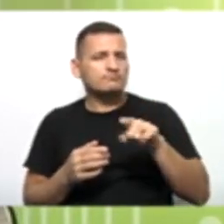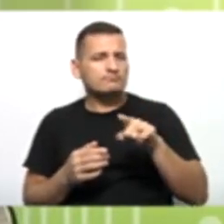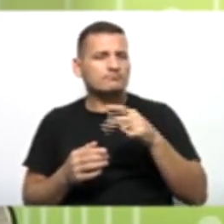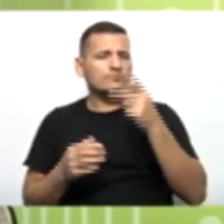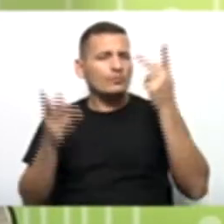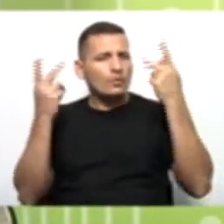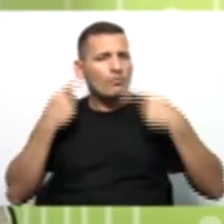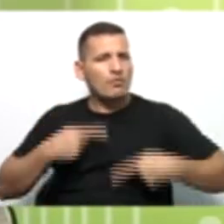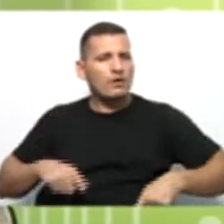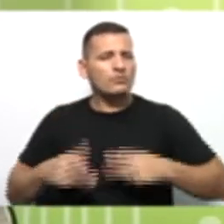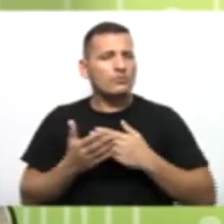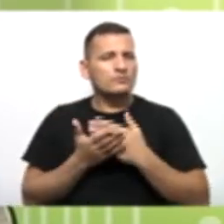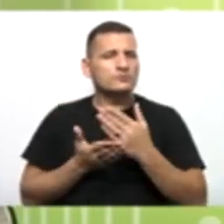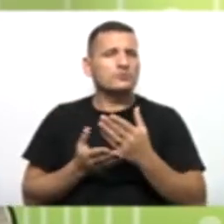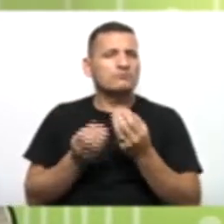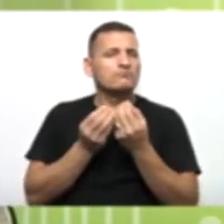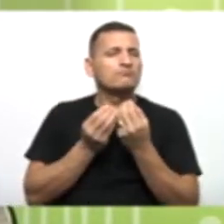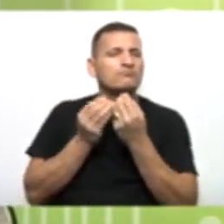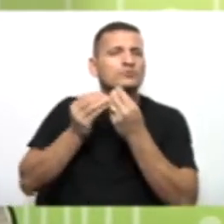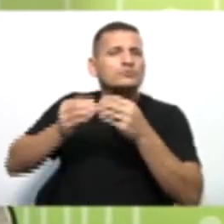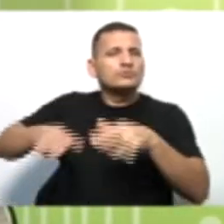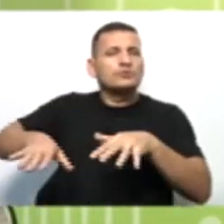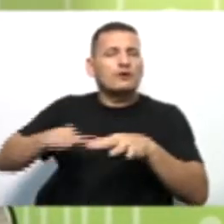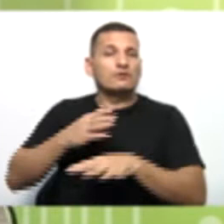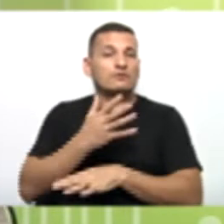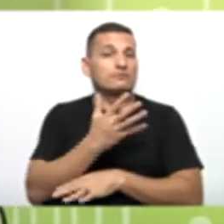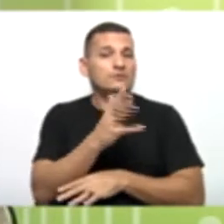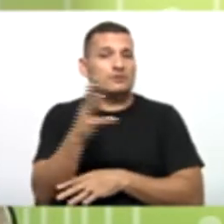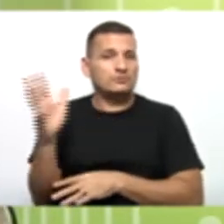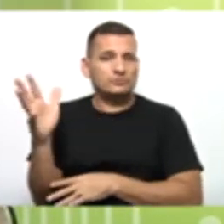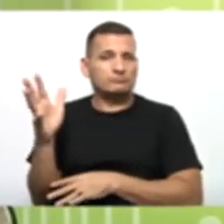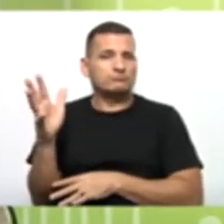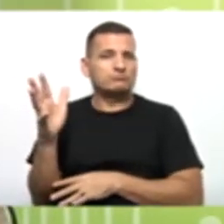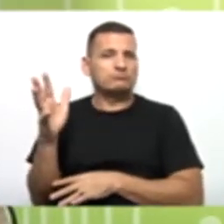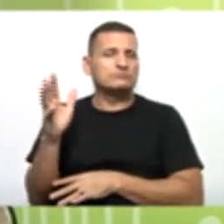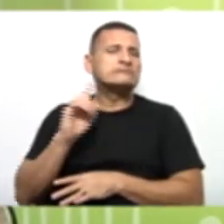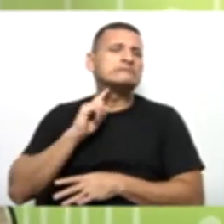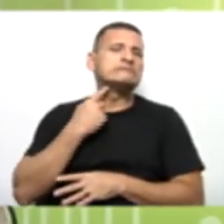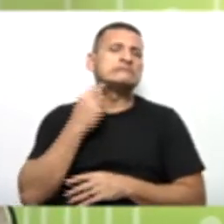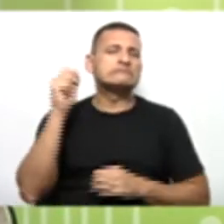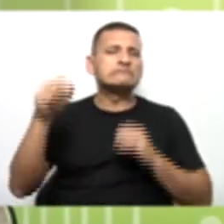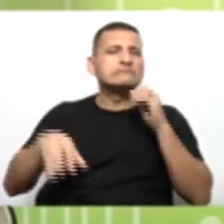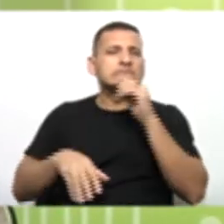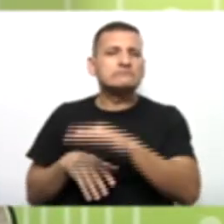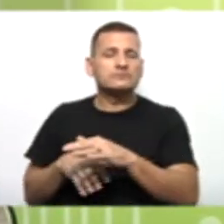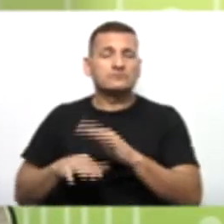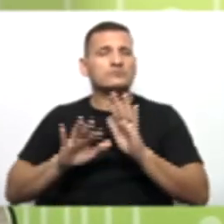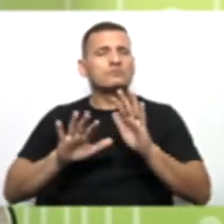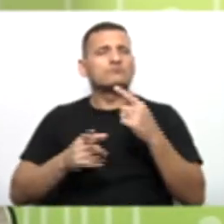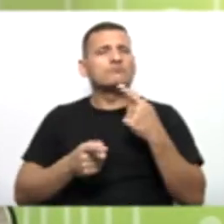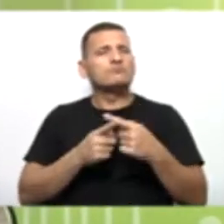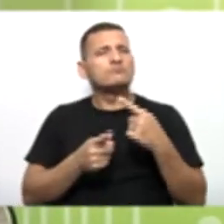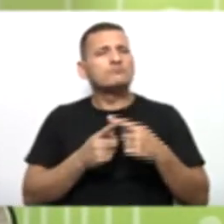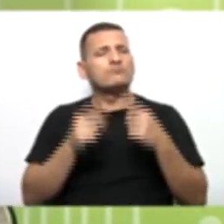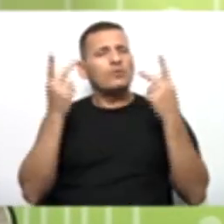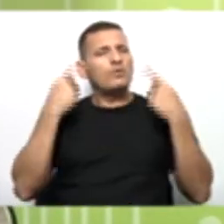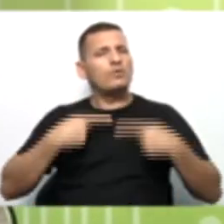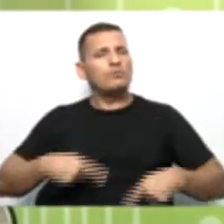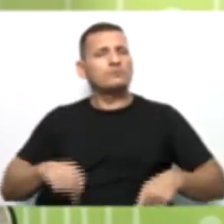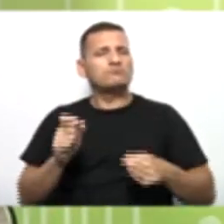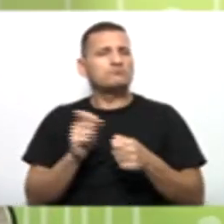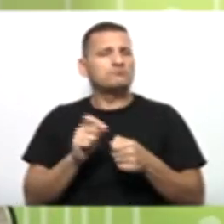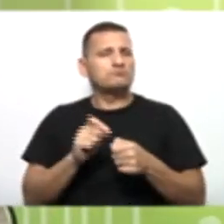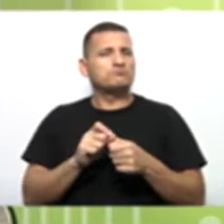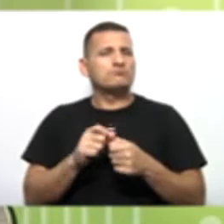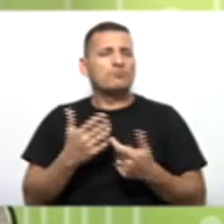a prejudicar o meio ambiente? Quando é que começou a poluir o meio ambiente? E em segundo, por que ele faz isso? Porque nós poluímos o